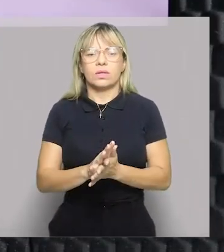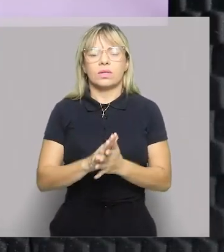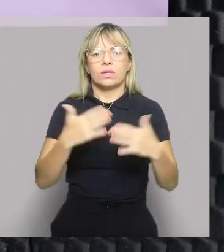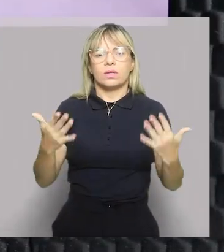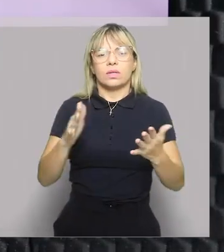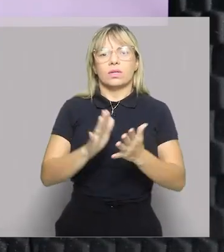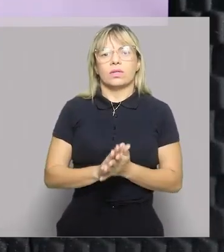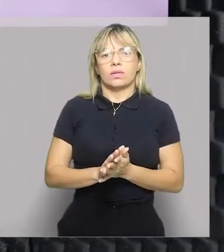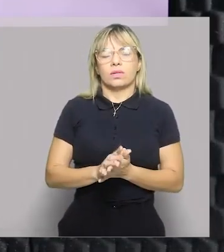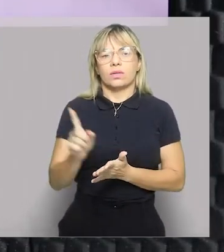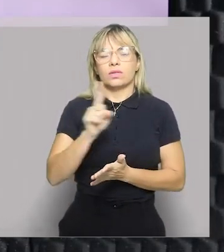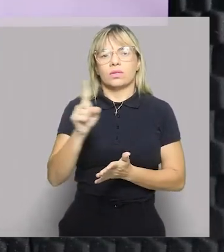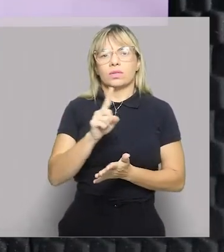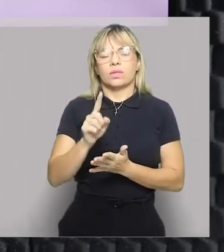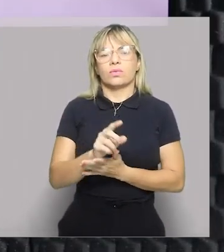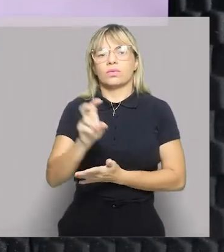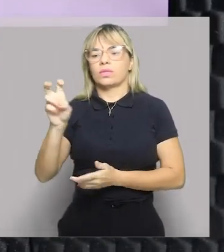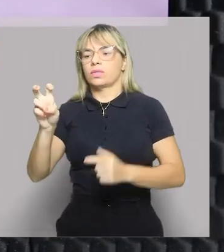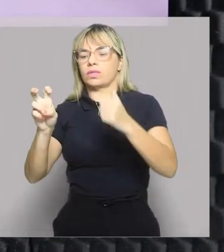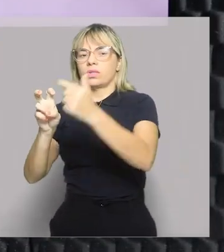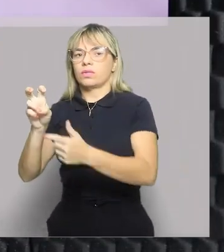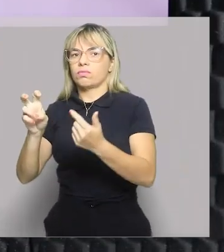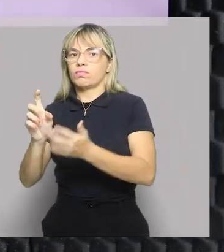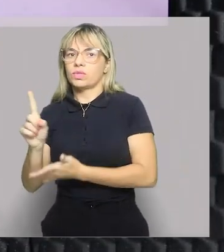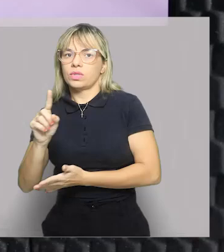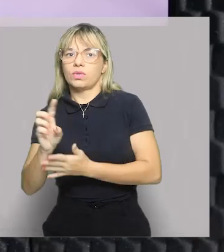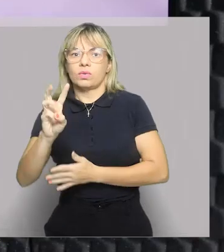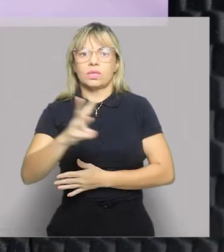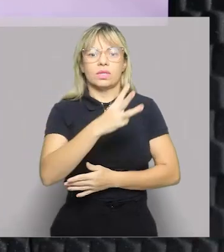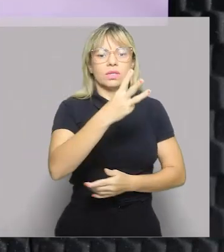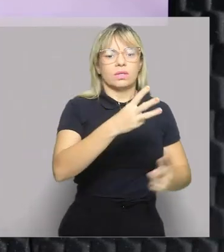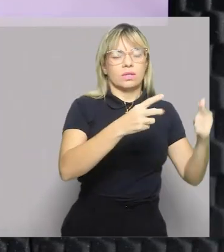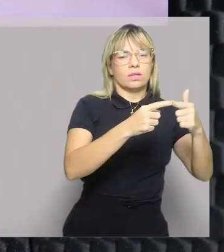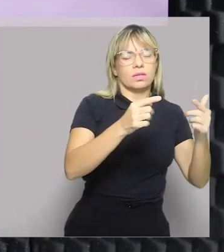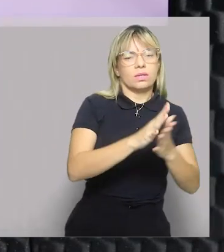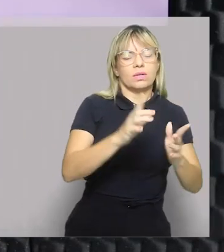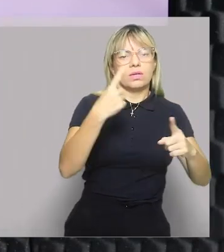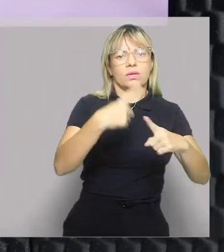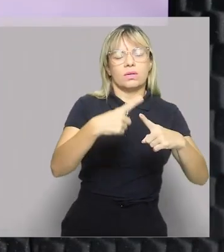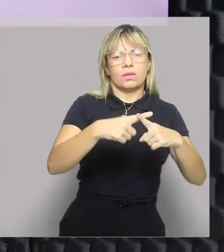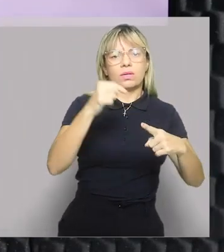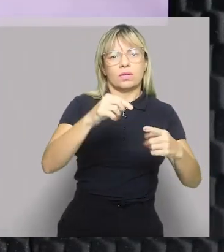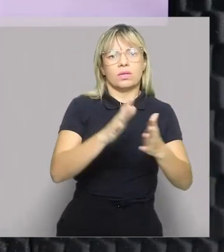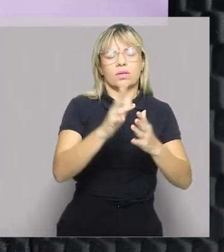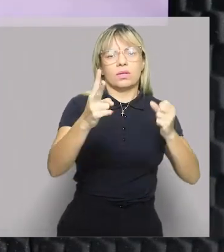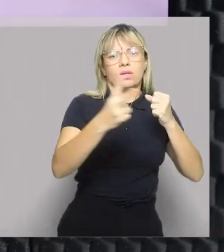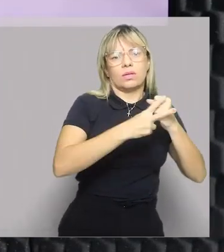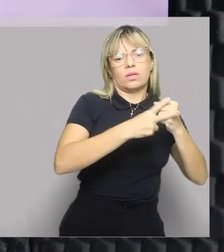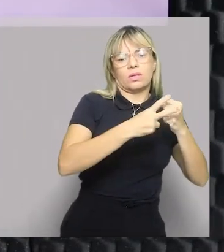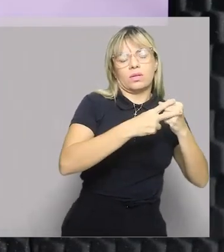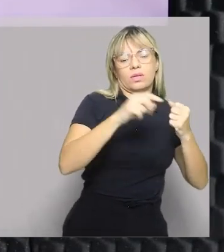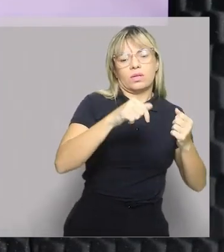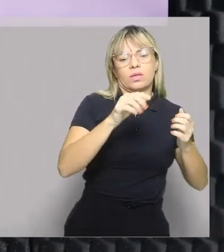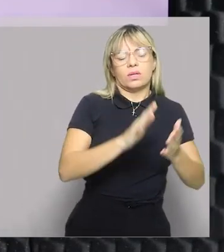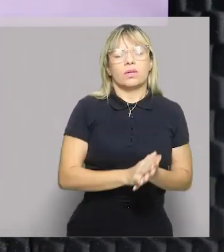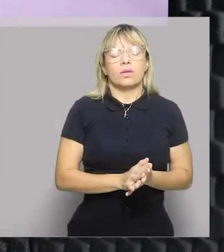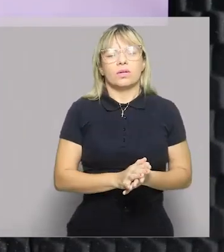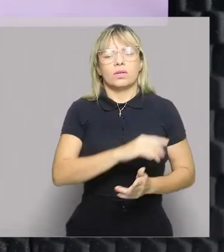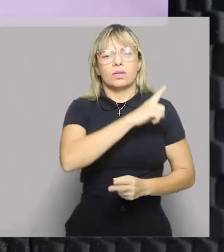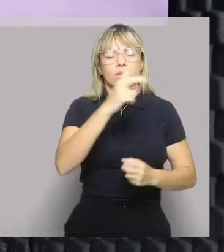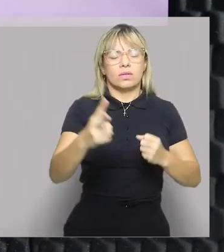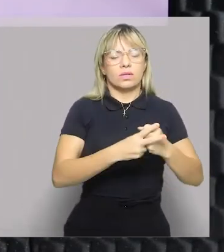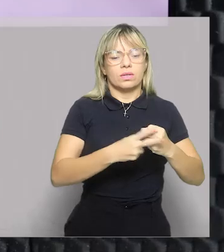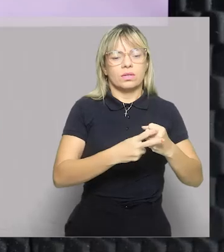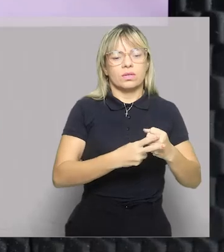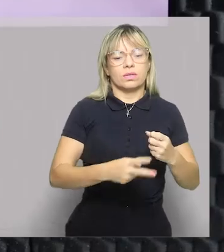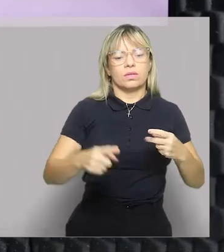3, certo? Por quê? Porque os verbos transitivos, eles se subdividem, tá? Então, são